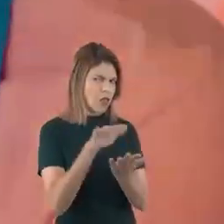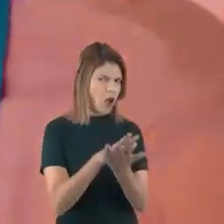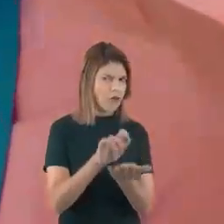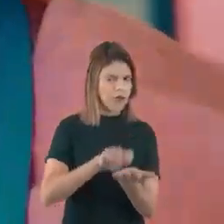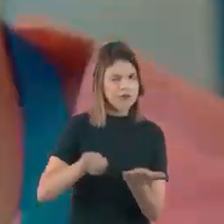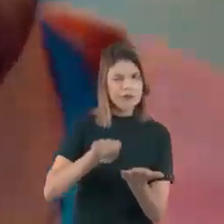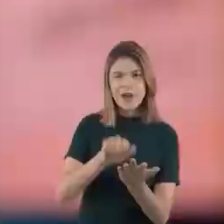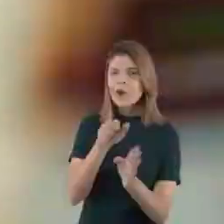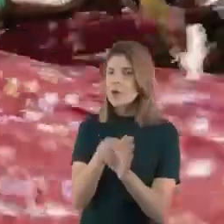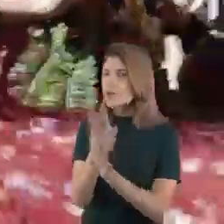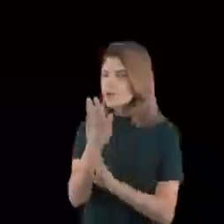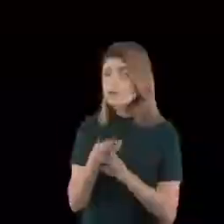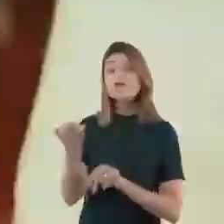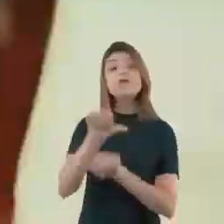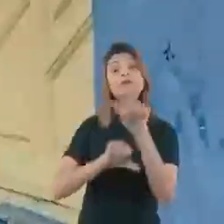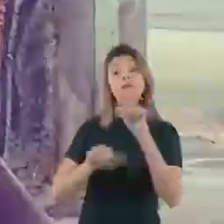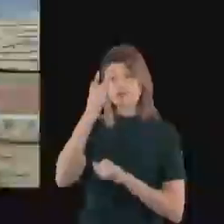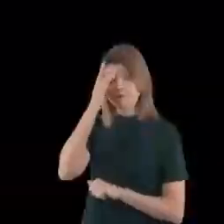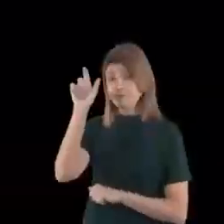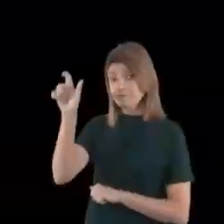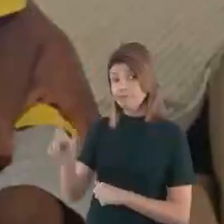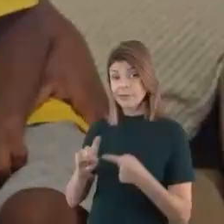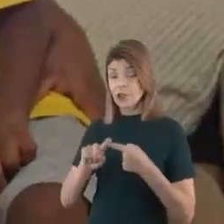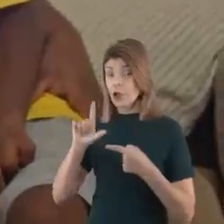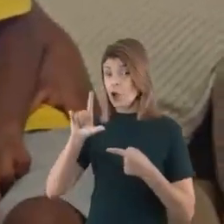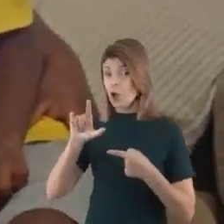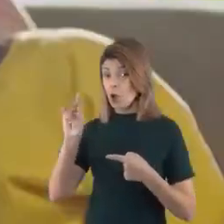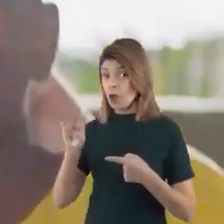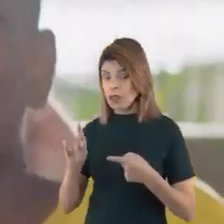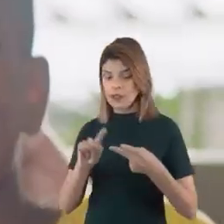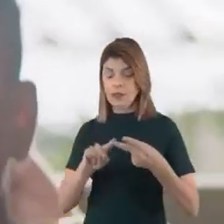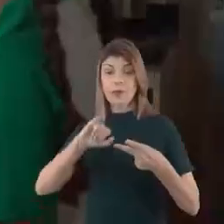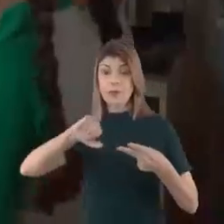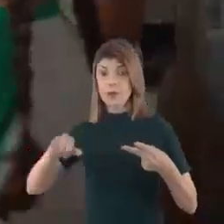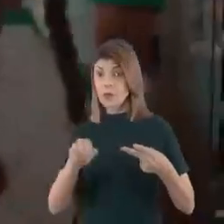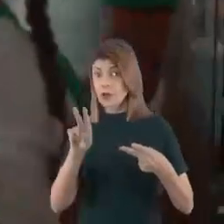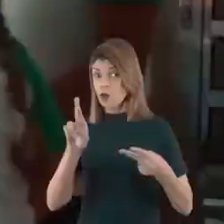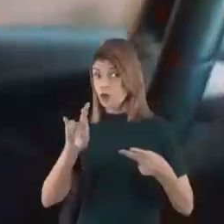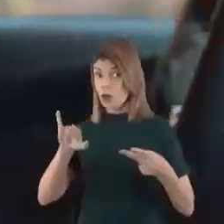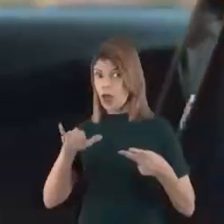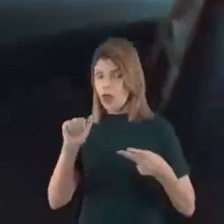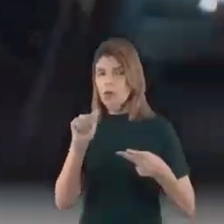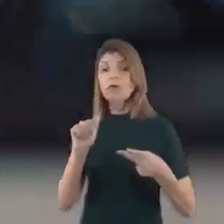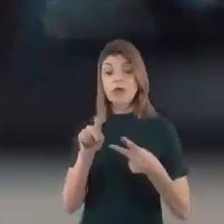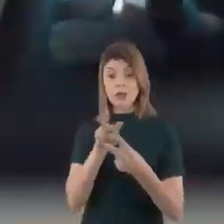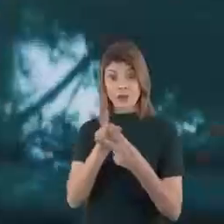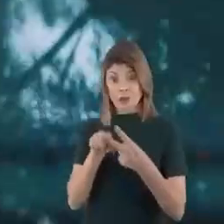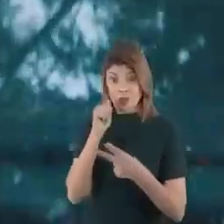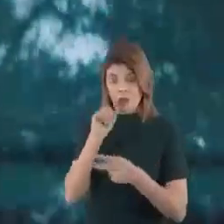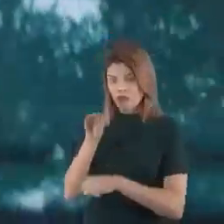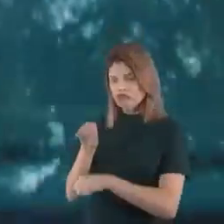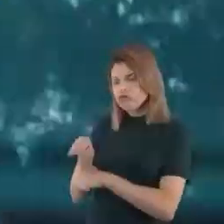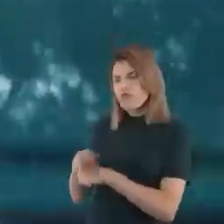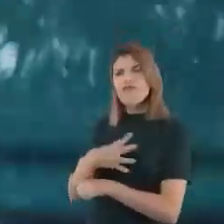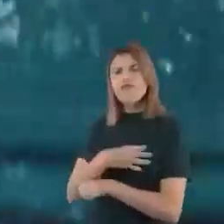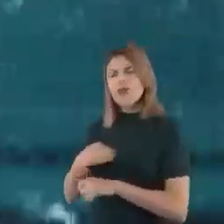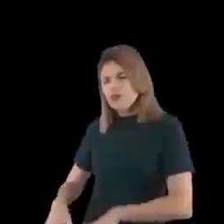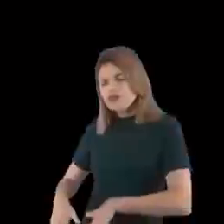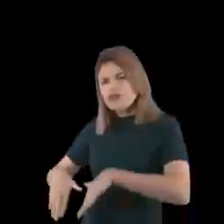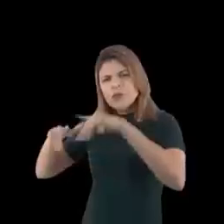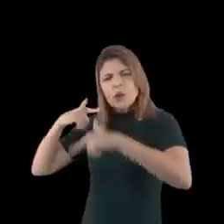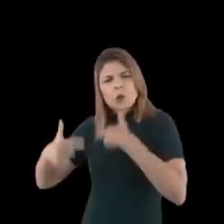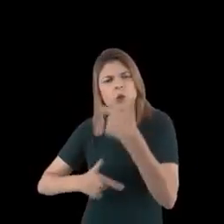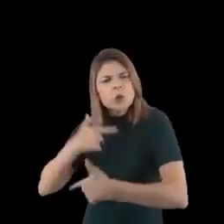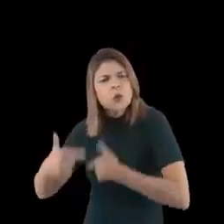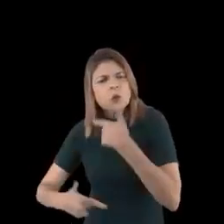jogando futebol, mulheres de diferentes etnias juntas, um sorveteiro oferecendo um sorvete, imagens de diferentes festivais culturais brasileiros e